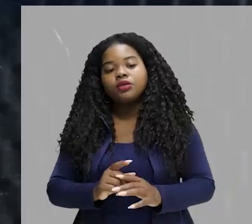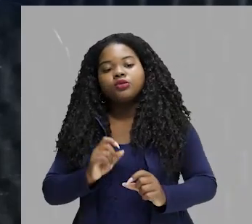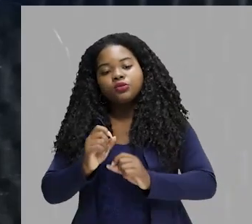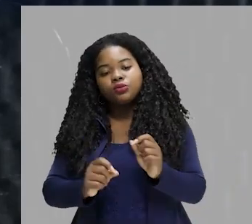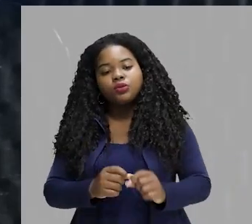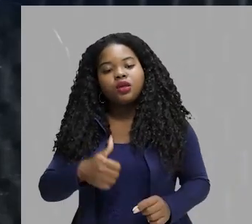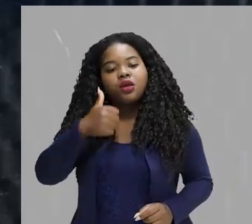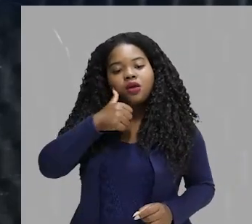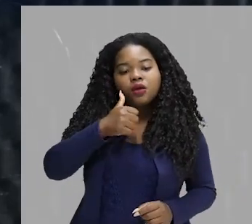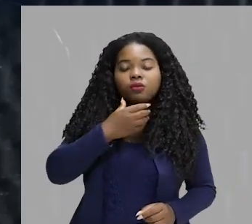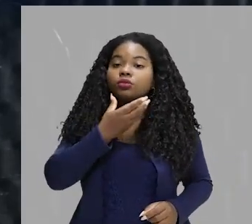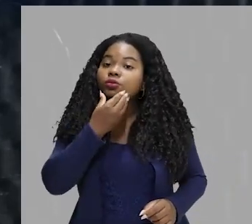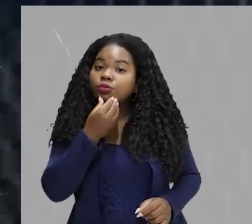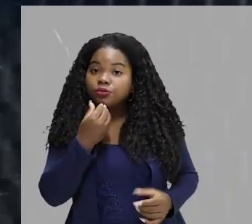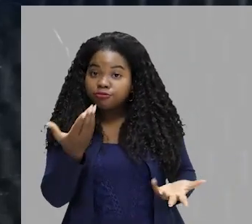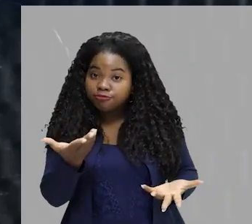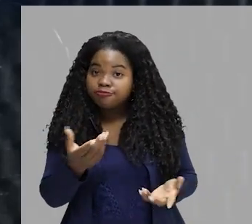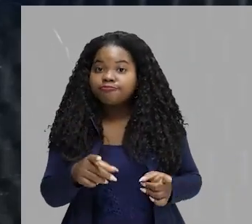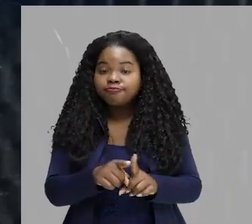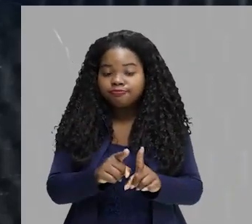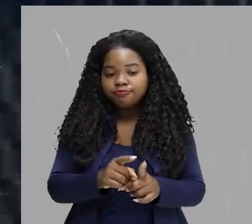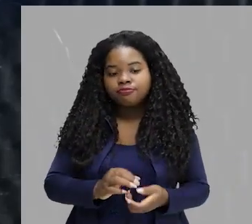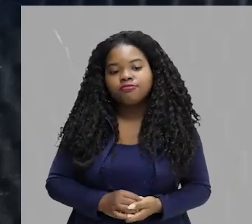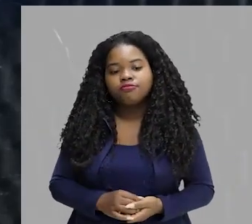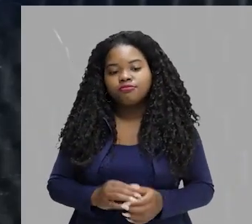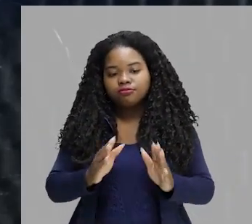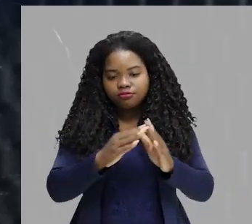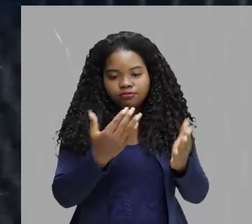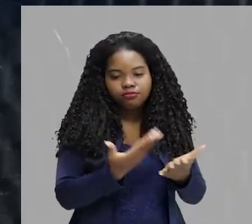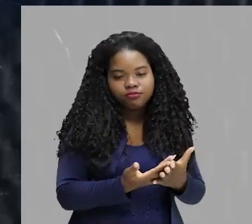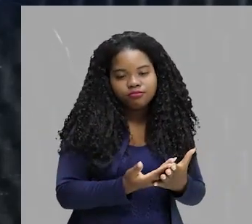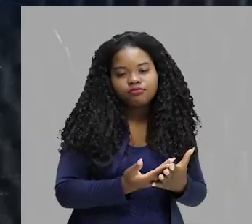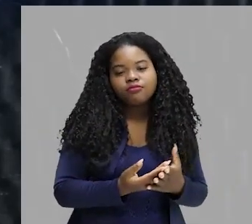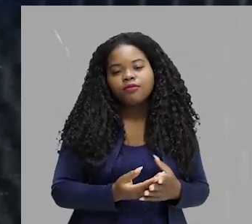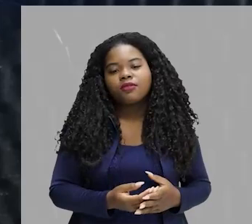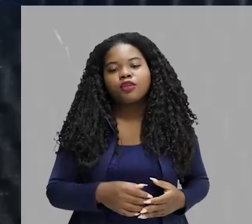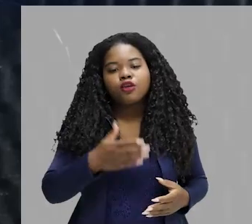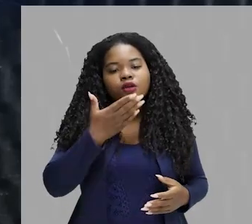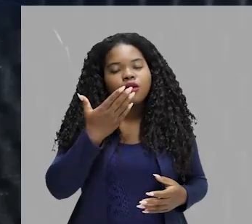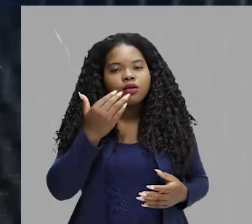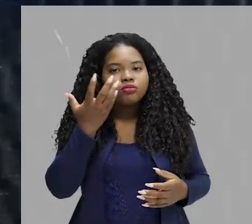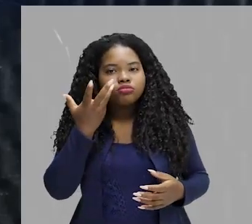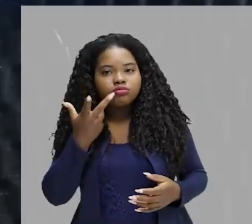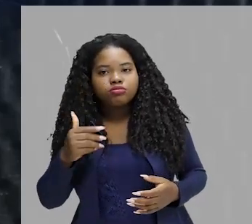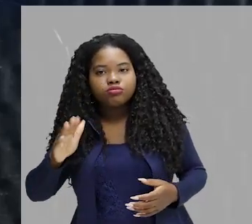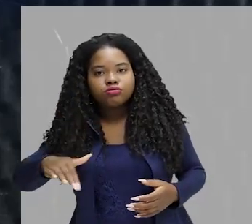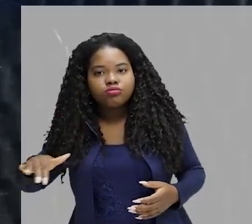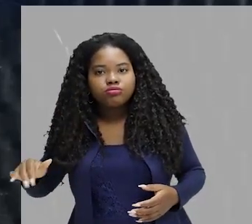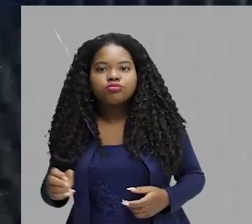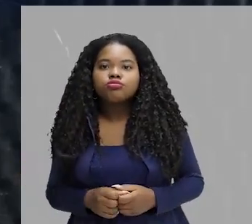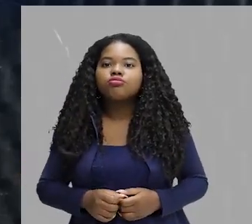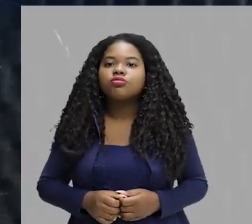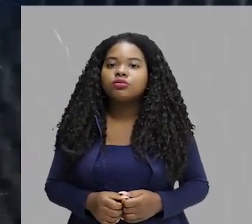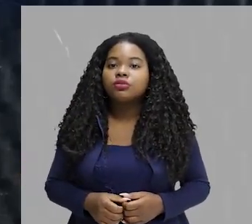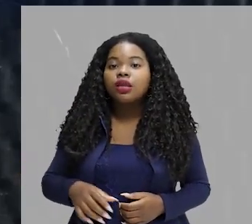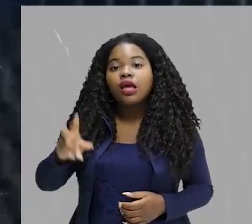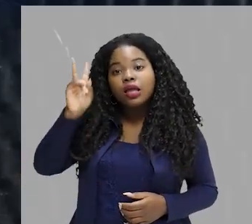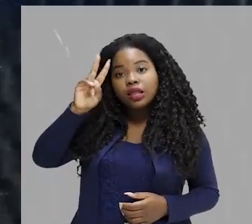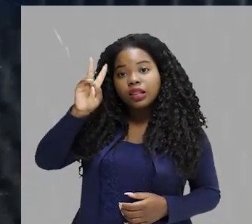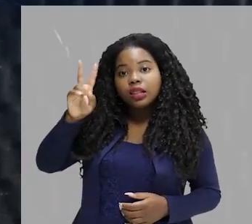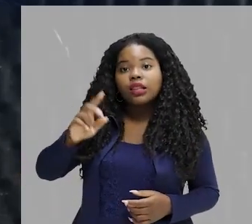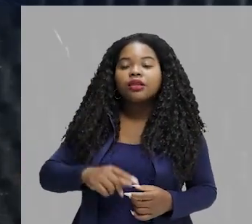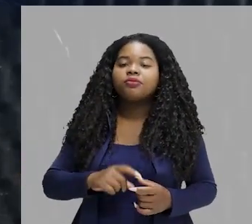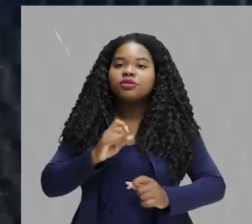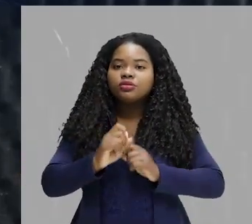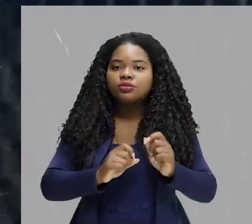né? Masculino, feminino, etc. Na época de escola, assim, ensino infantil, fundamental 1. Lembra daquelas gincanas que a professora fazia